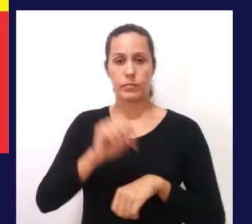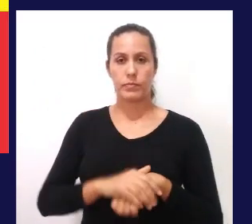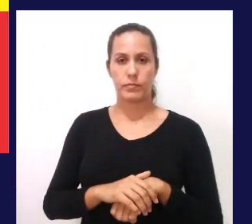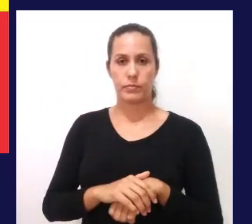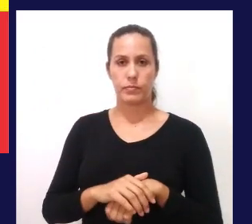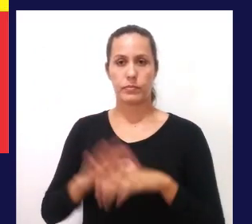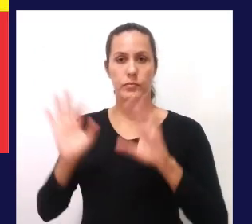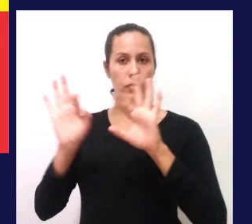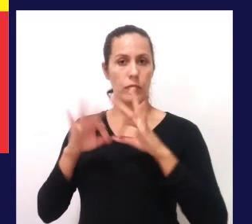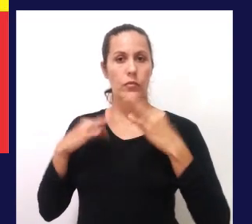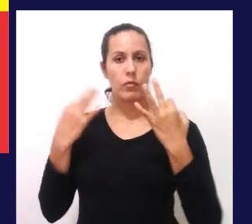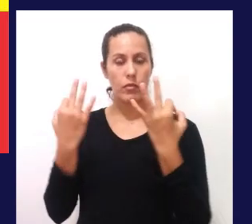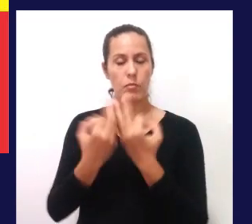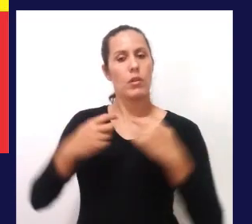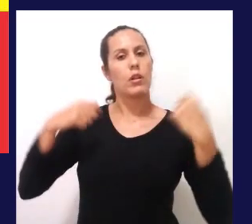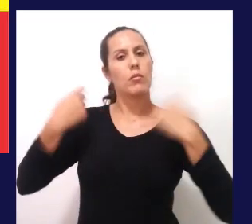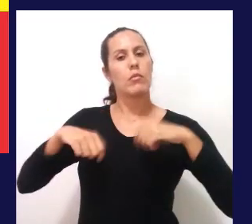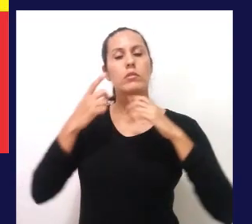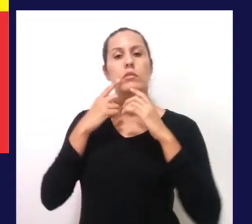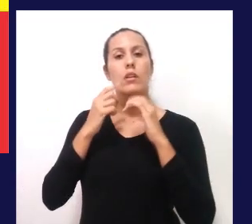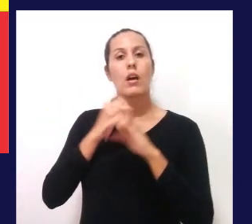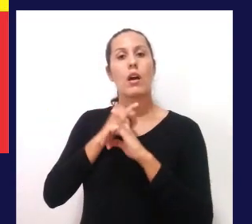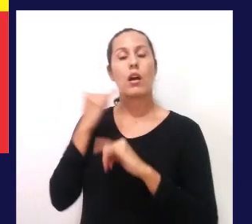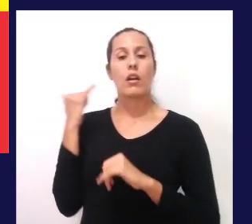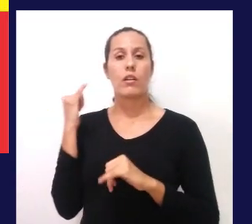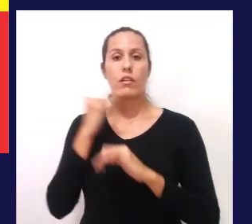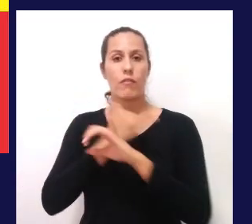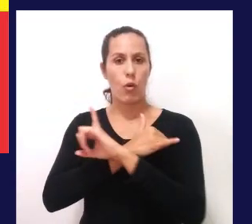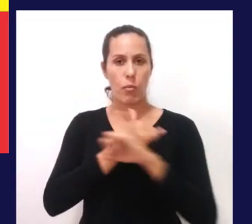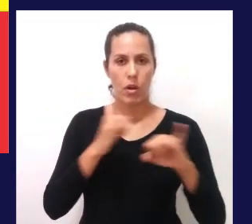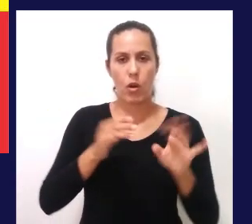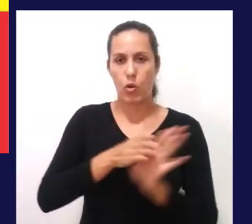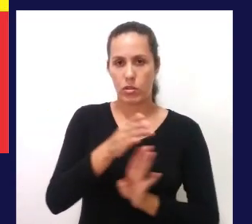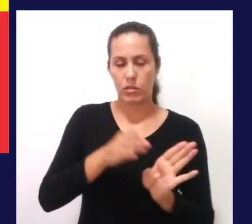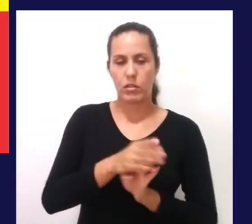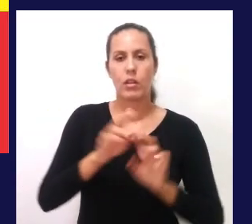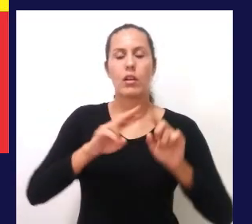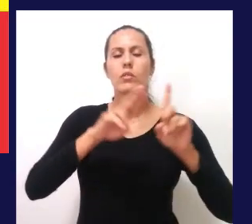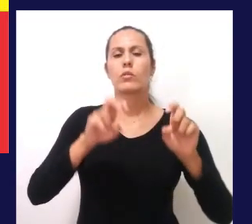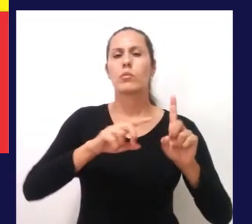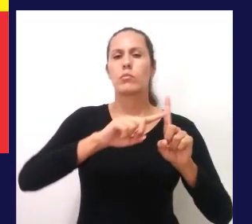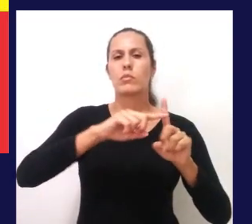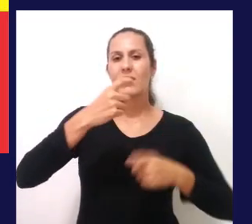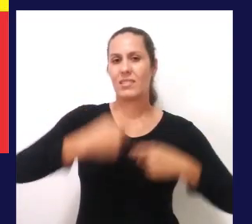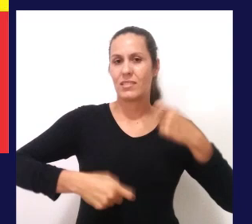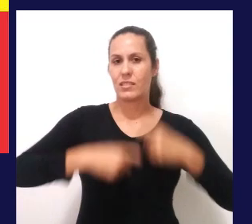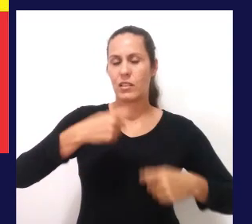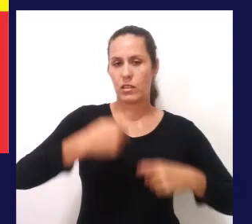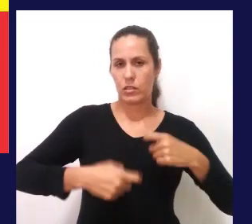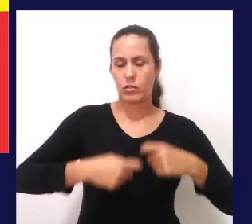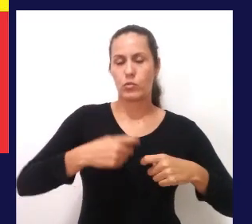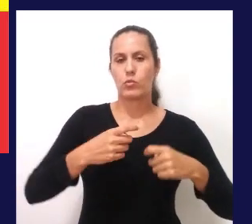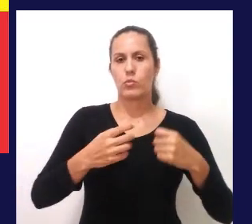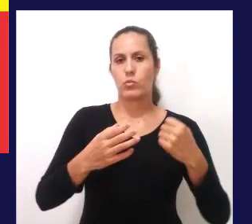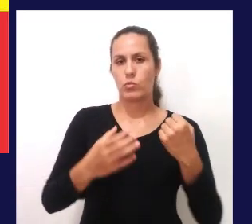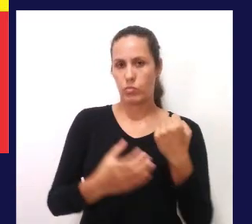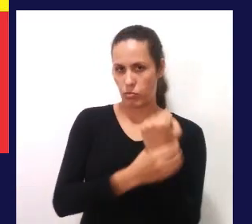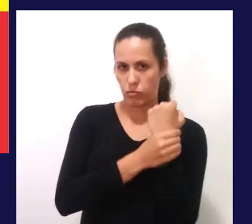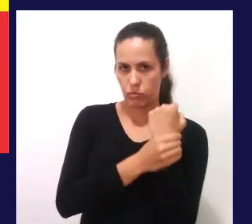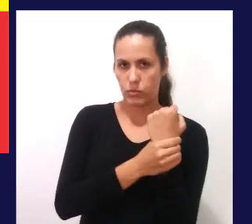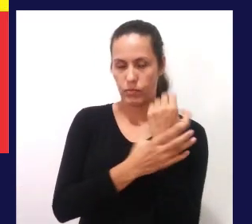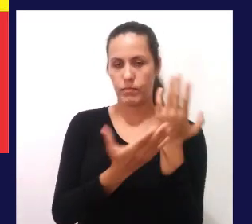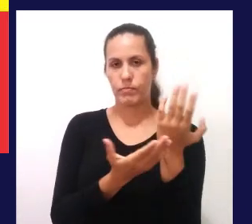Alternativa A. A família ela deve informar sobre a importância do sexo seguro com o uso de